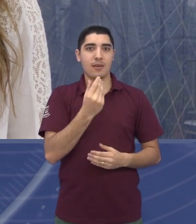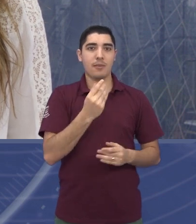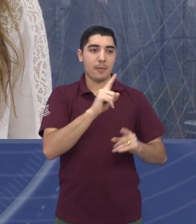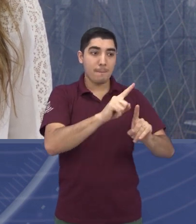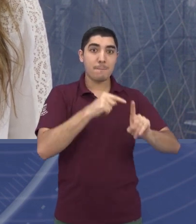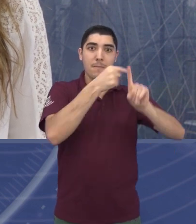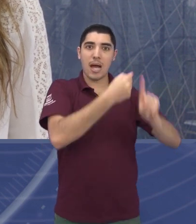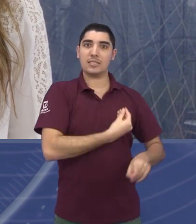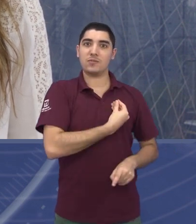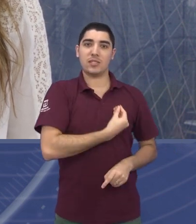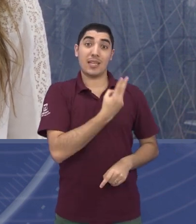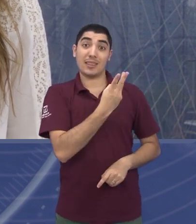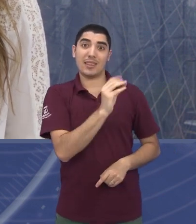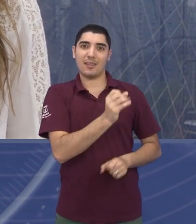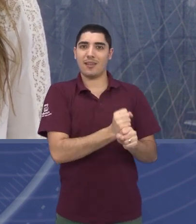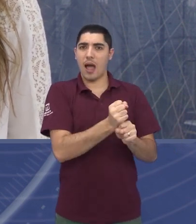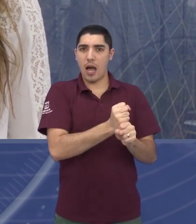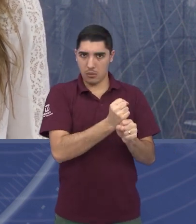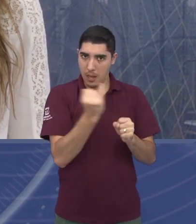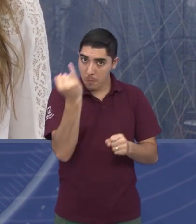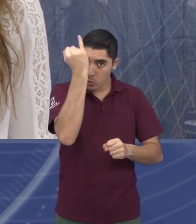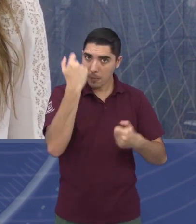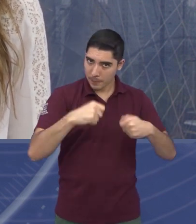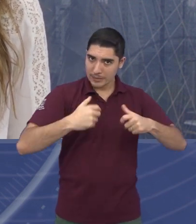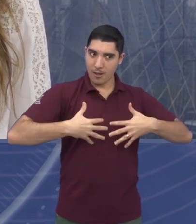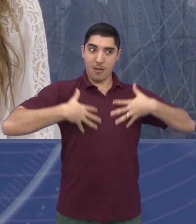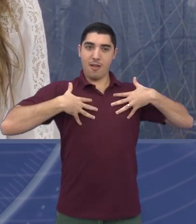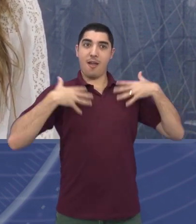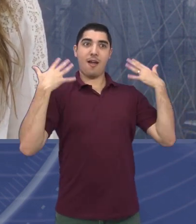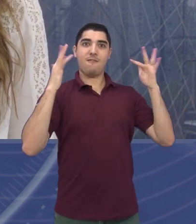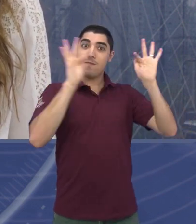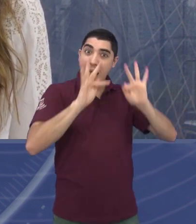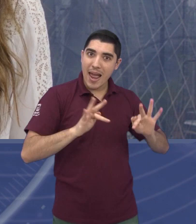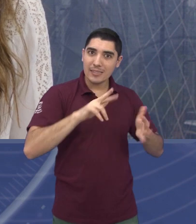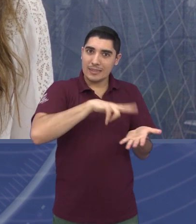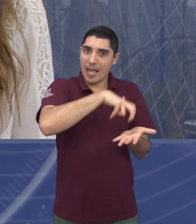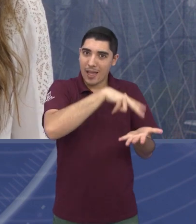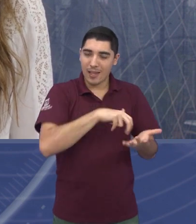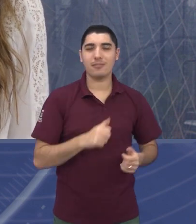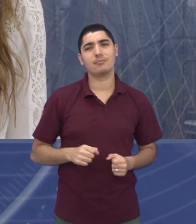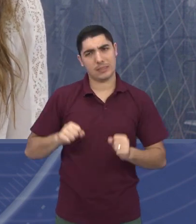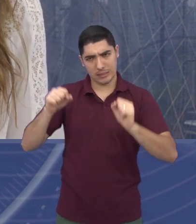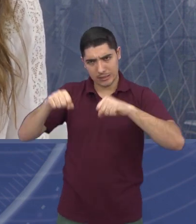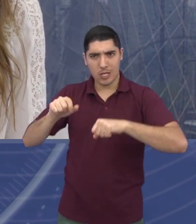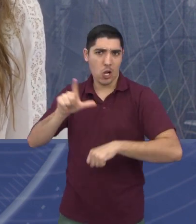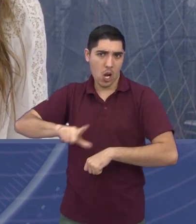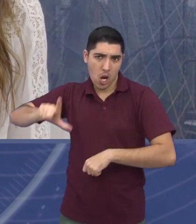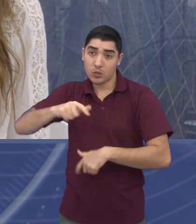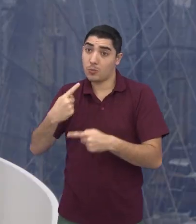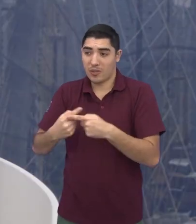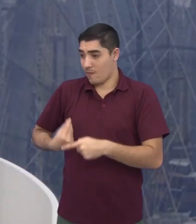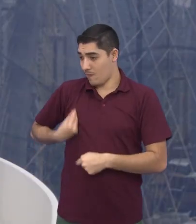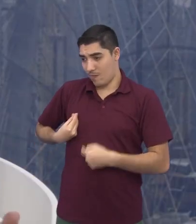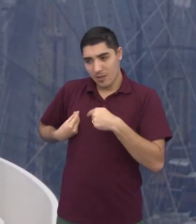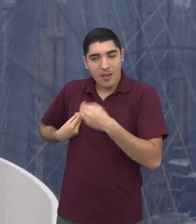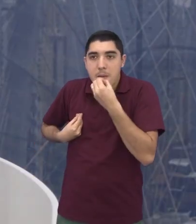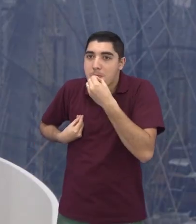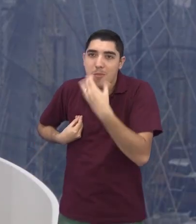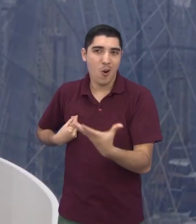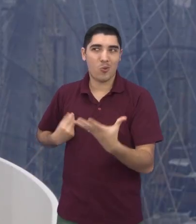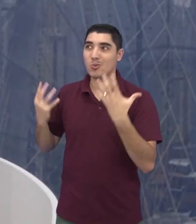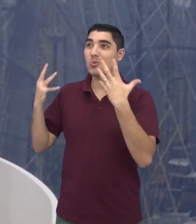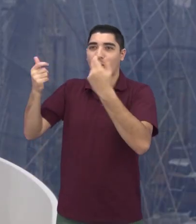significante. É para se comemorar esse salto? É para se comemorar, né? Assim, viver é muito bom, eu acho que é o que todo mundo